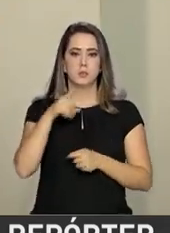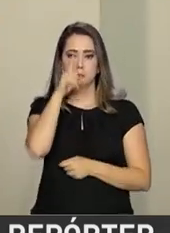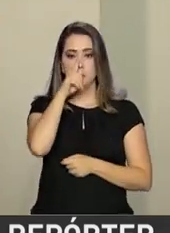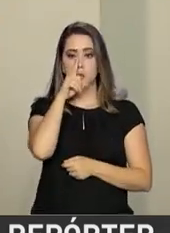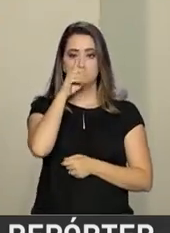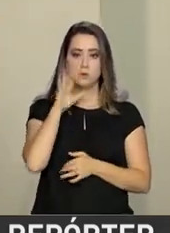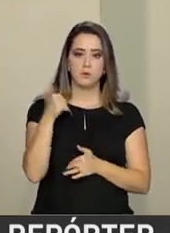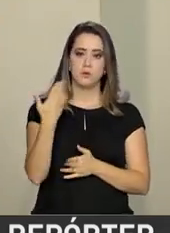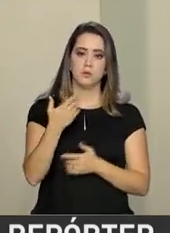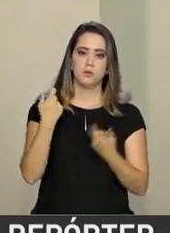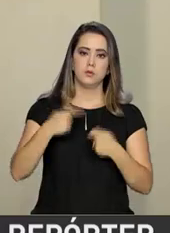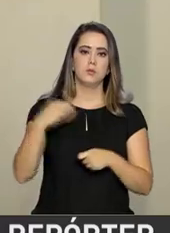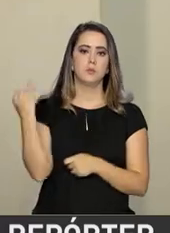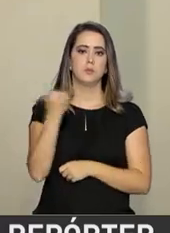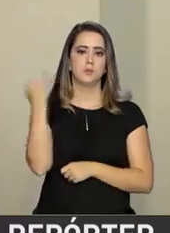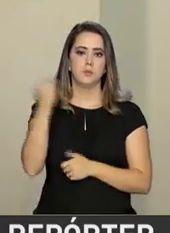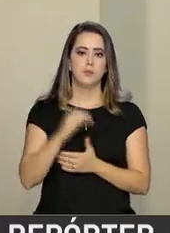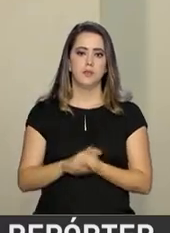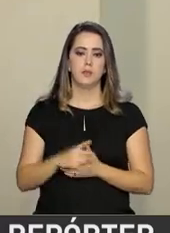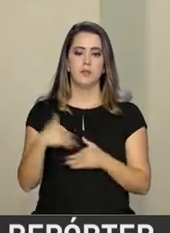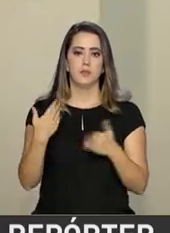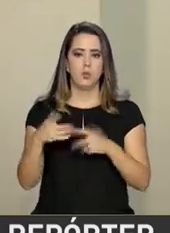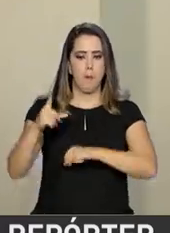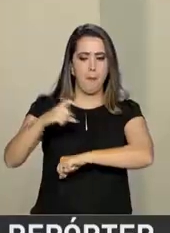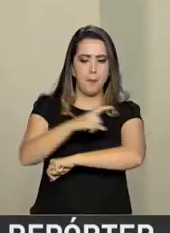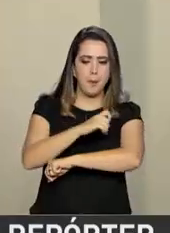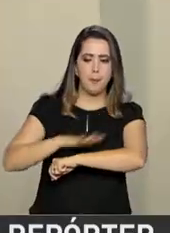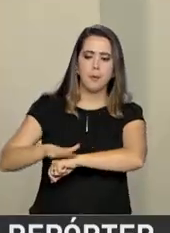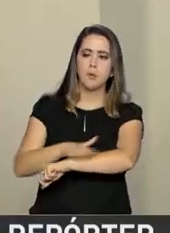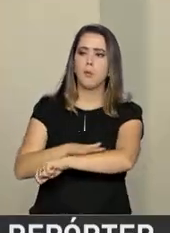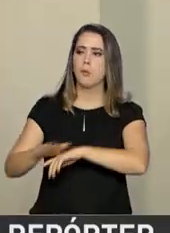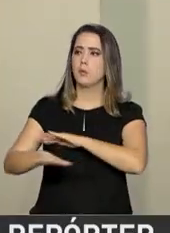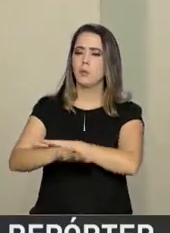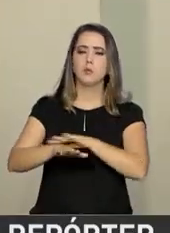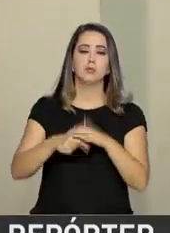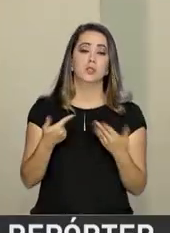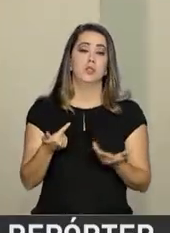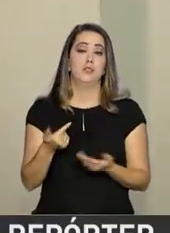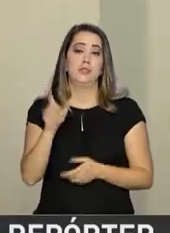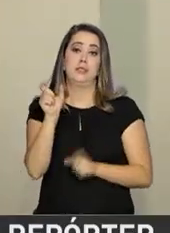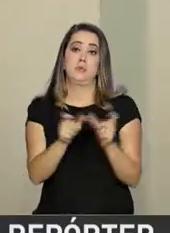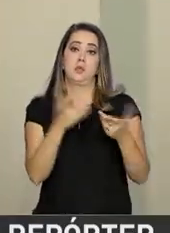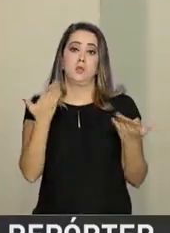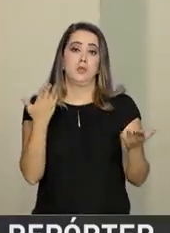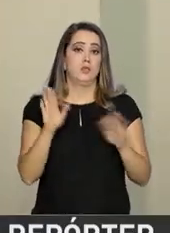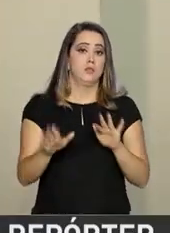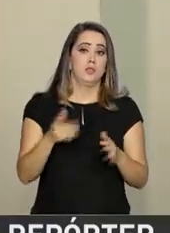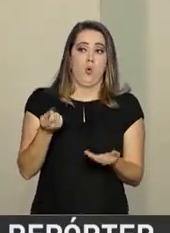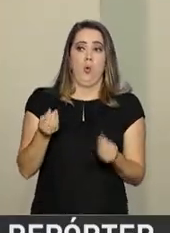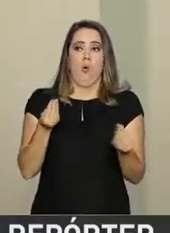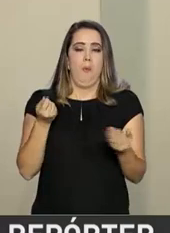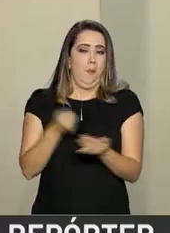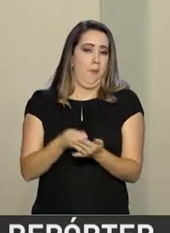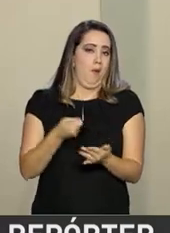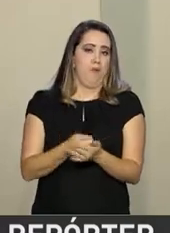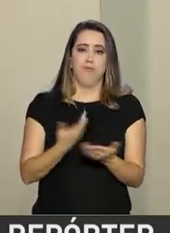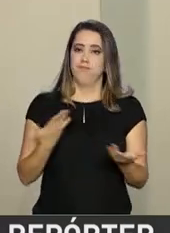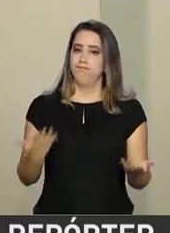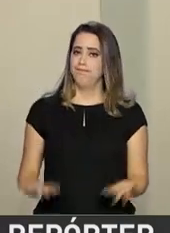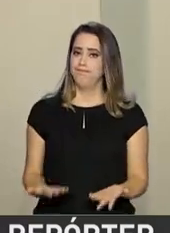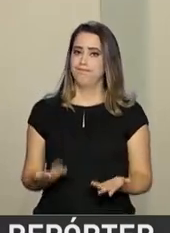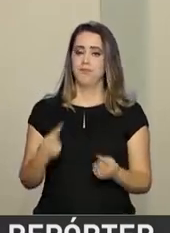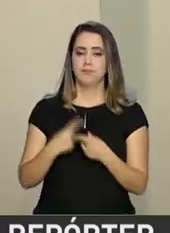perigoso, né? Então é importante o repelente. E muita gente não tem condição de pagar,